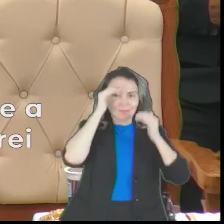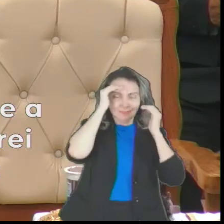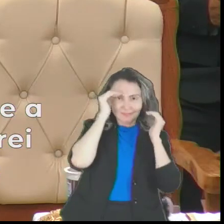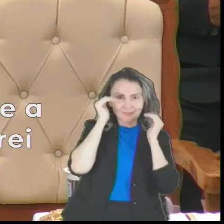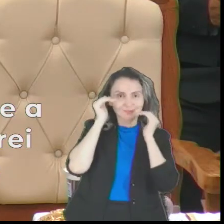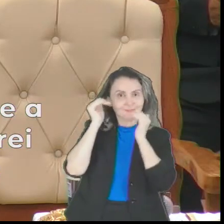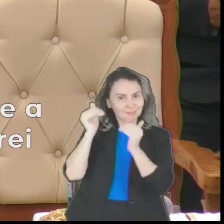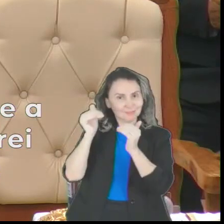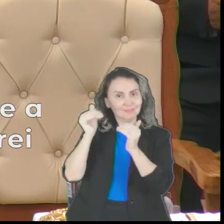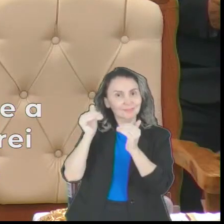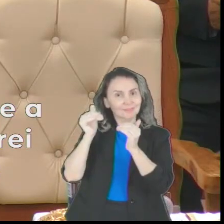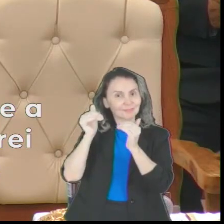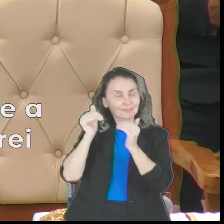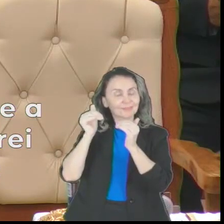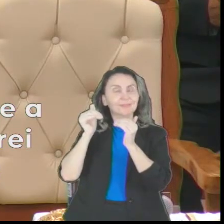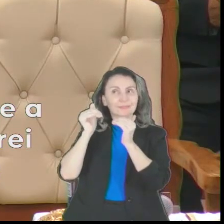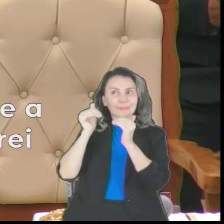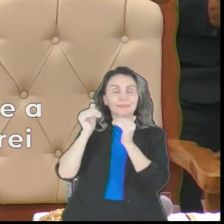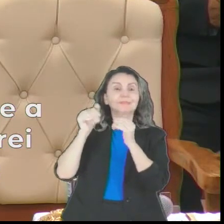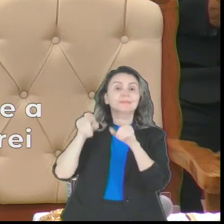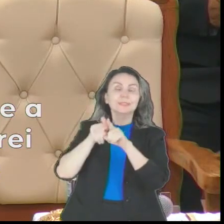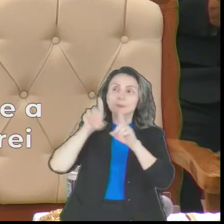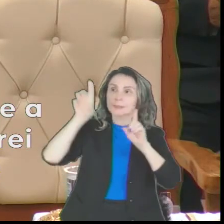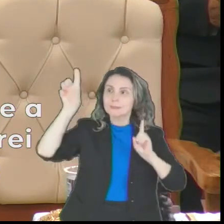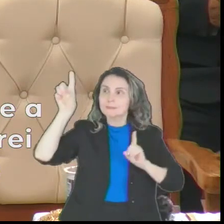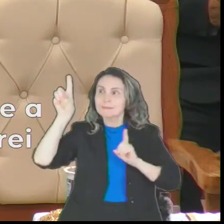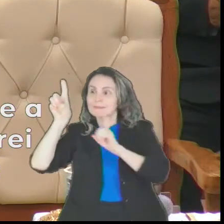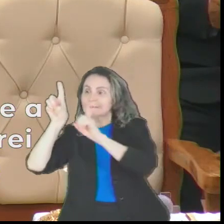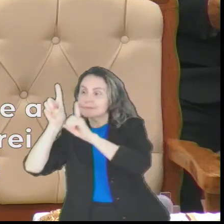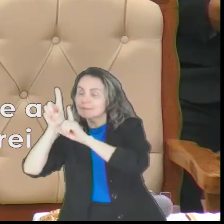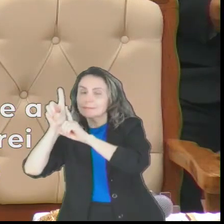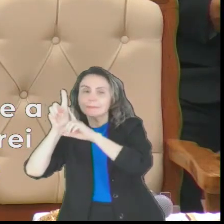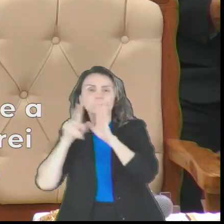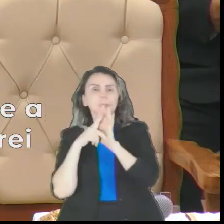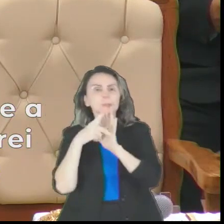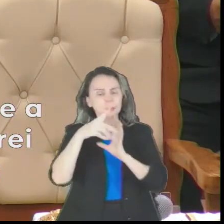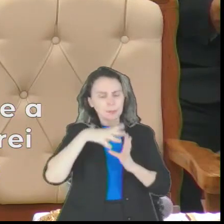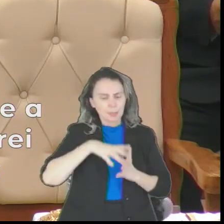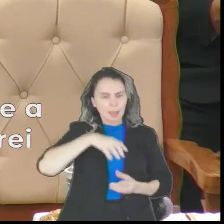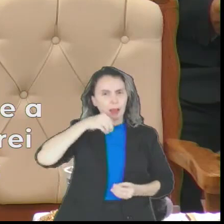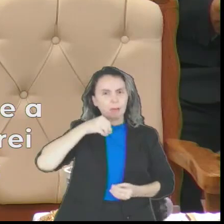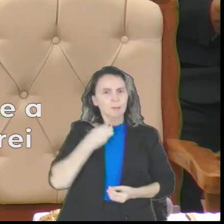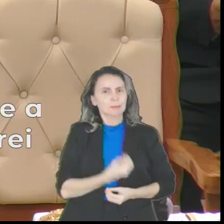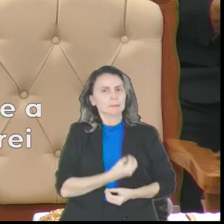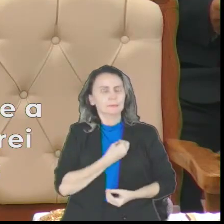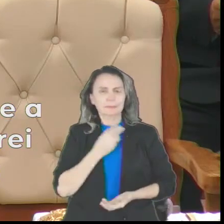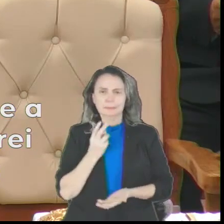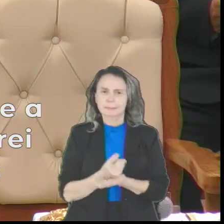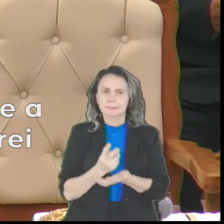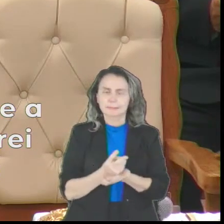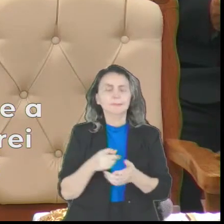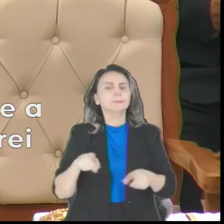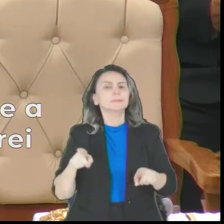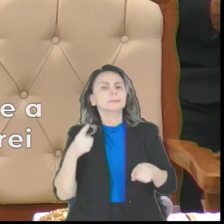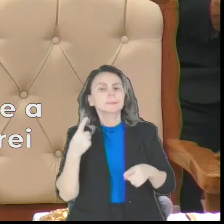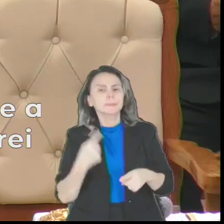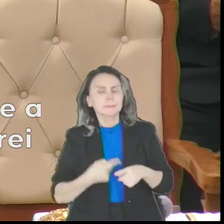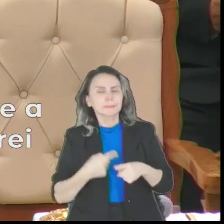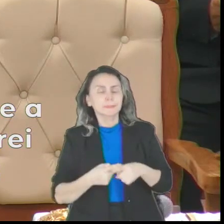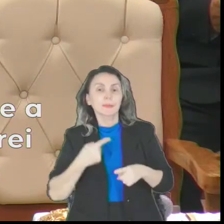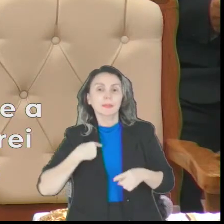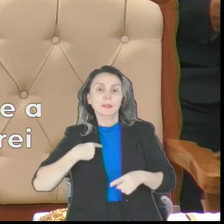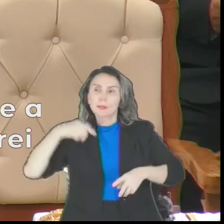mim. Ouvi, e a vossa alma viverá. Porque convosco farei uma